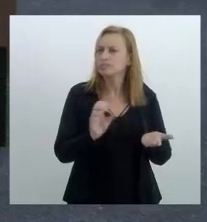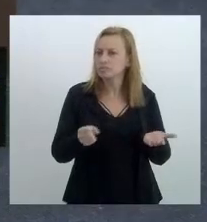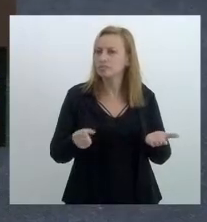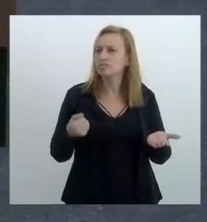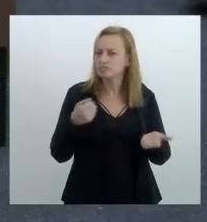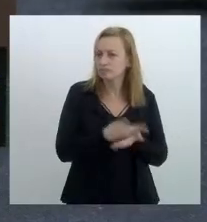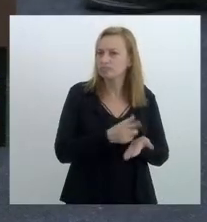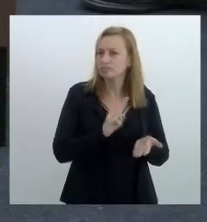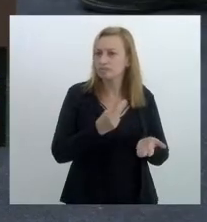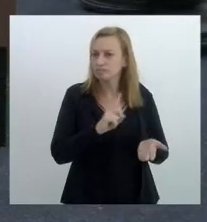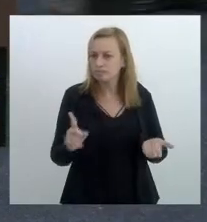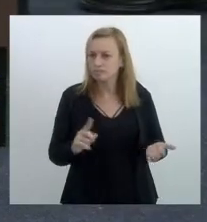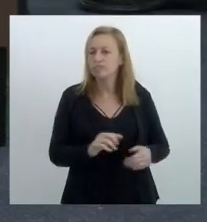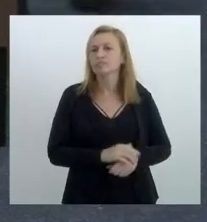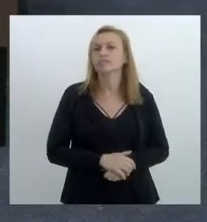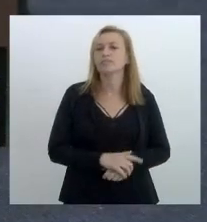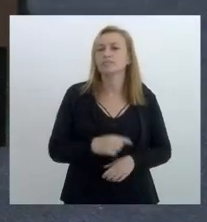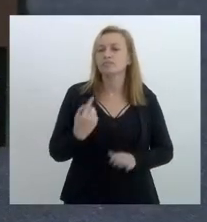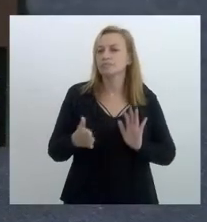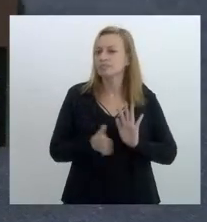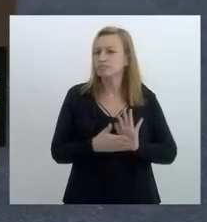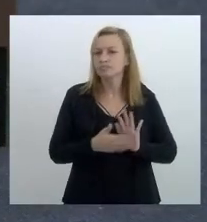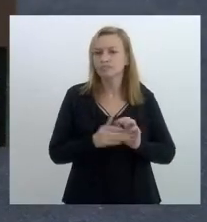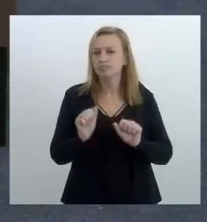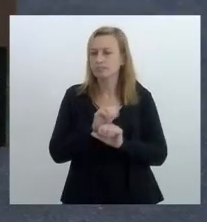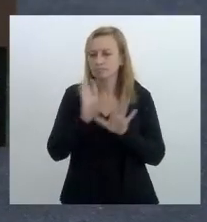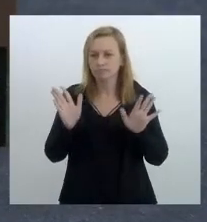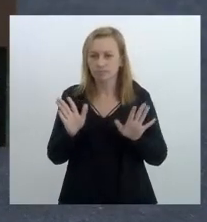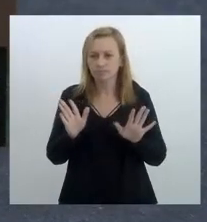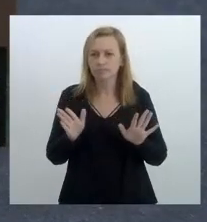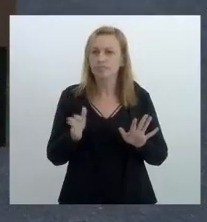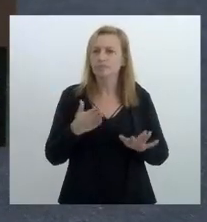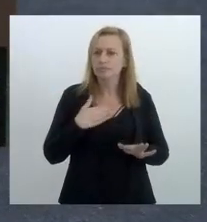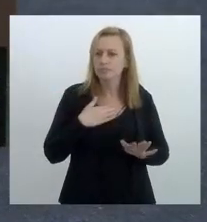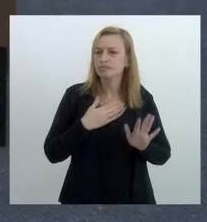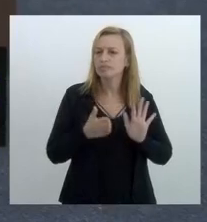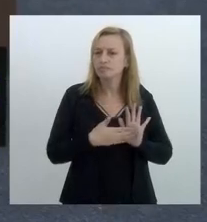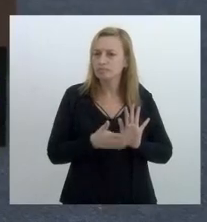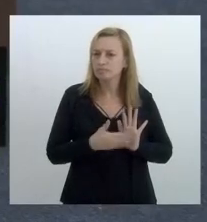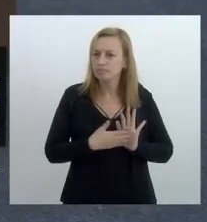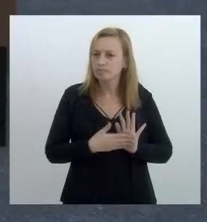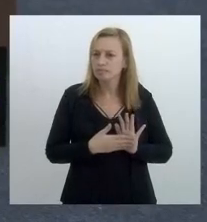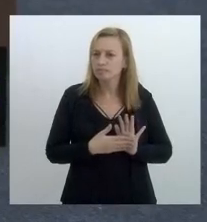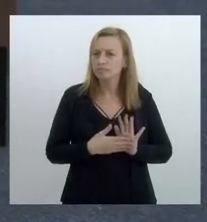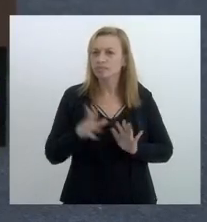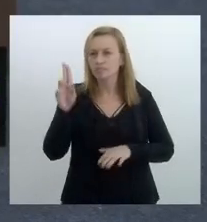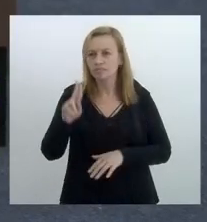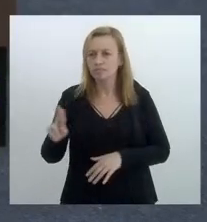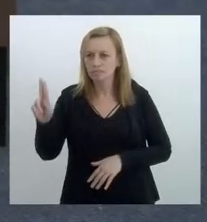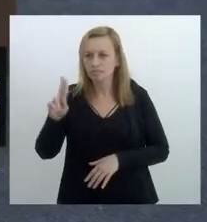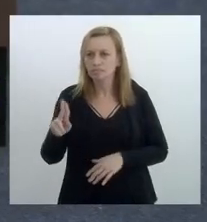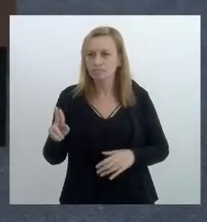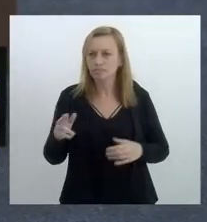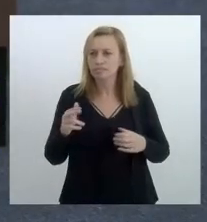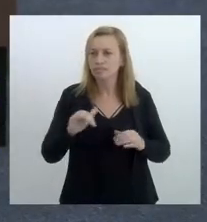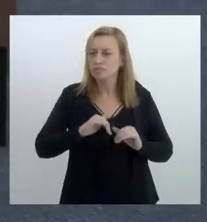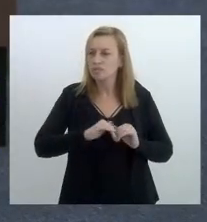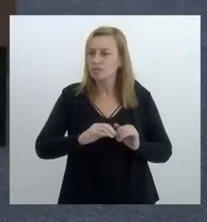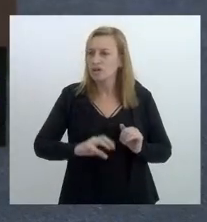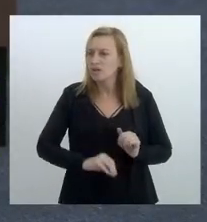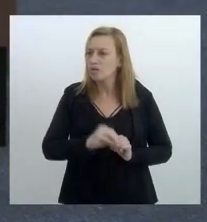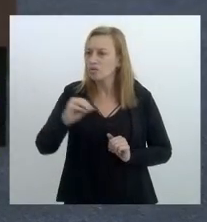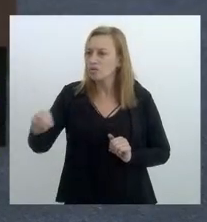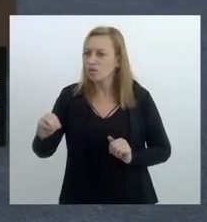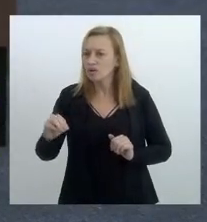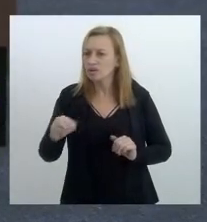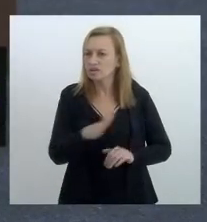executado. A minha proposta é muito clara. A minha proposta é que as universidades estejam fora do